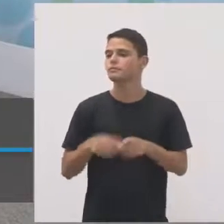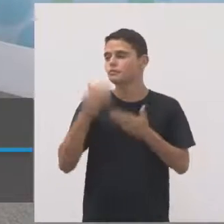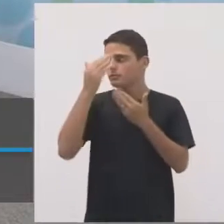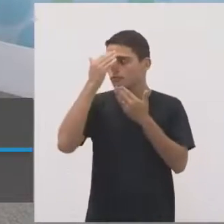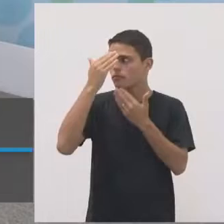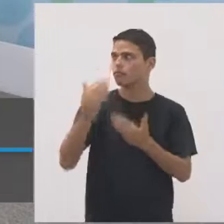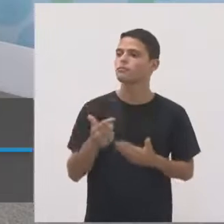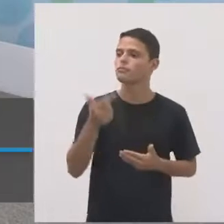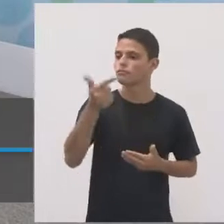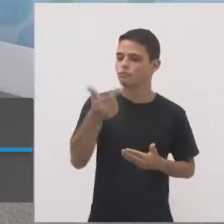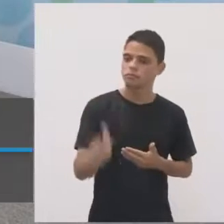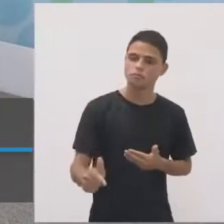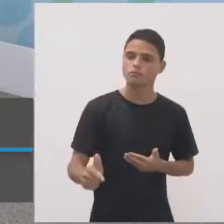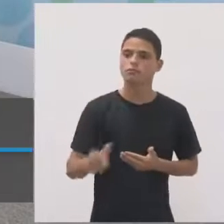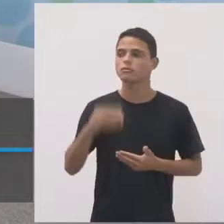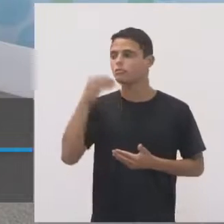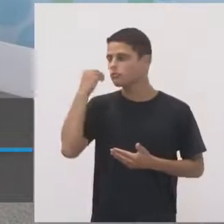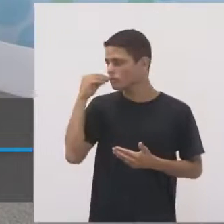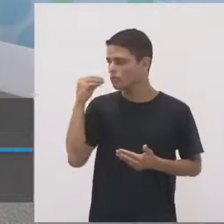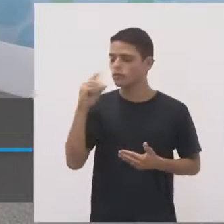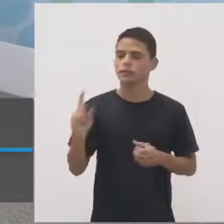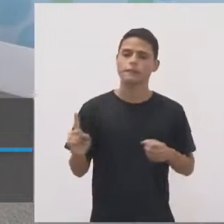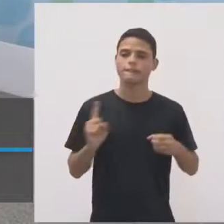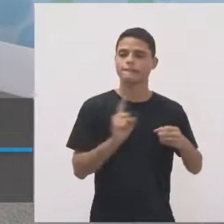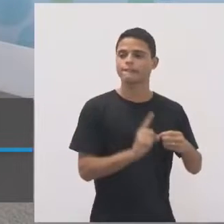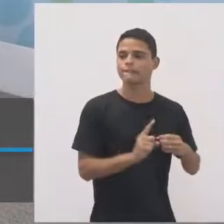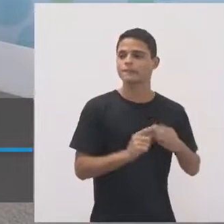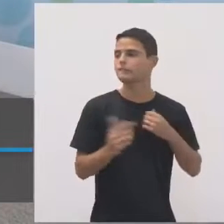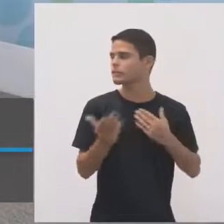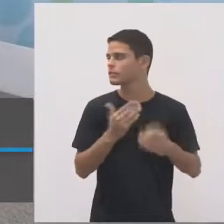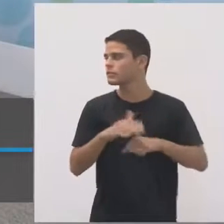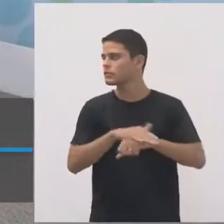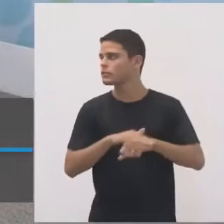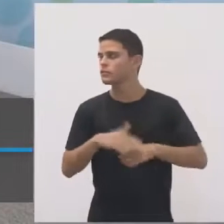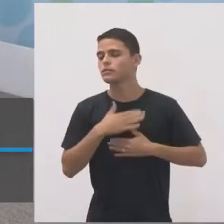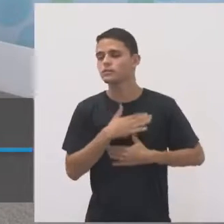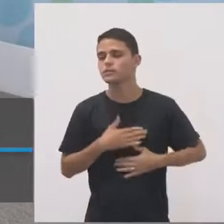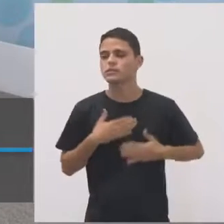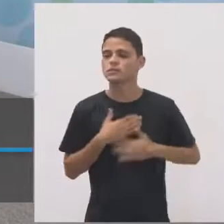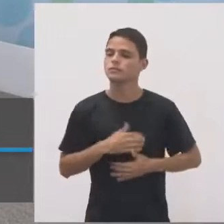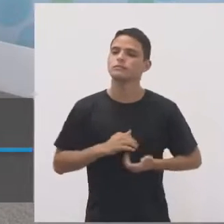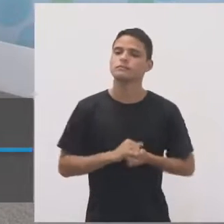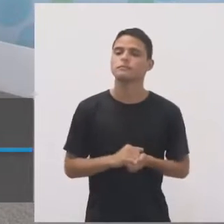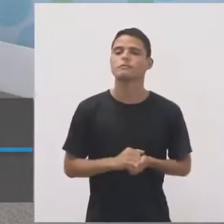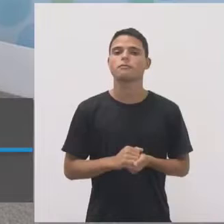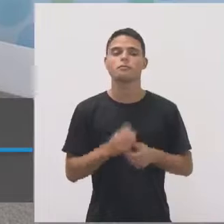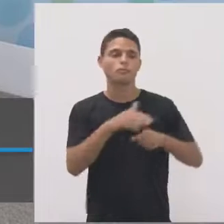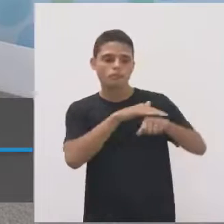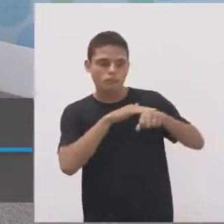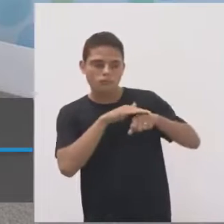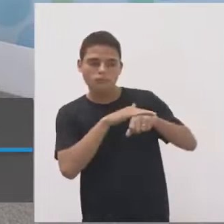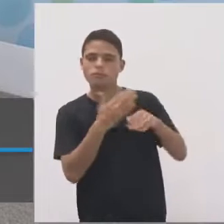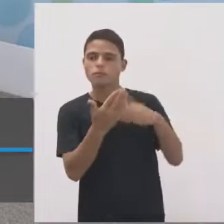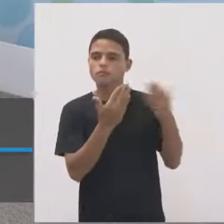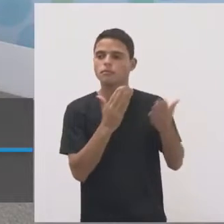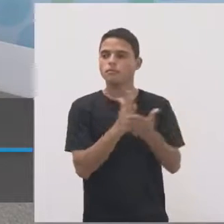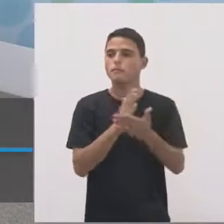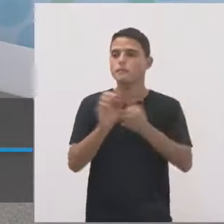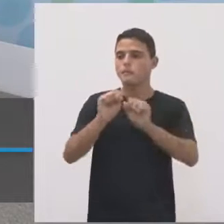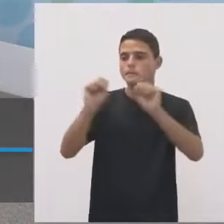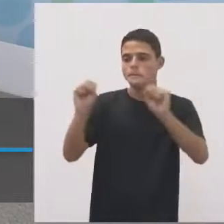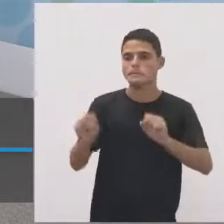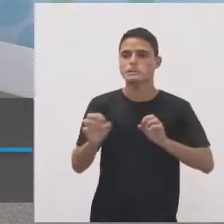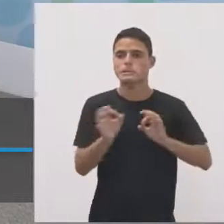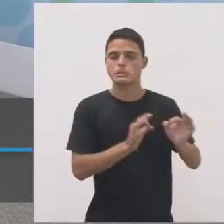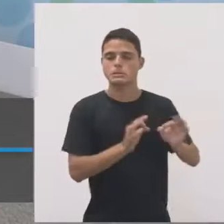mais uma chance de vir aqui, né? E vai ser bacana hoje. Vamos falar de sistemas operacionais. Ô Felipe, na verdade aqui